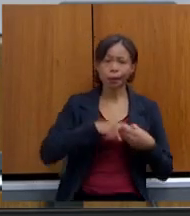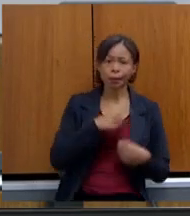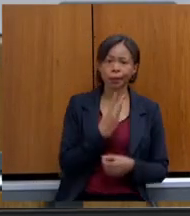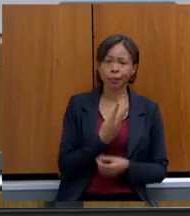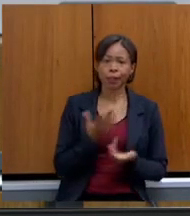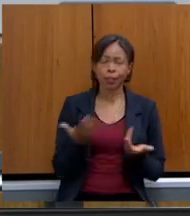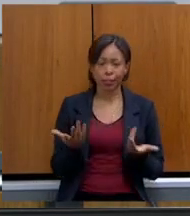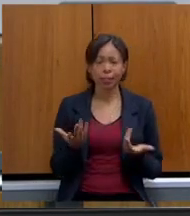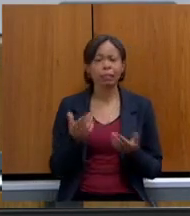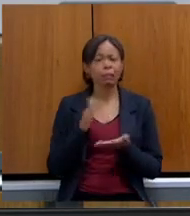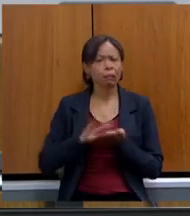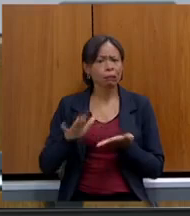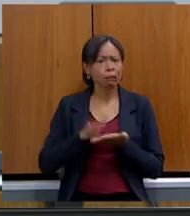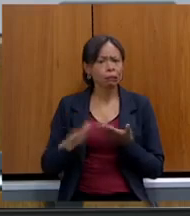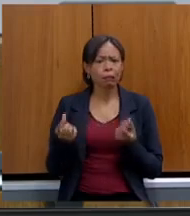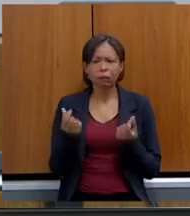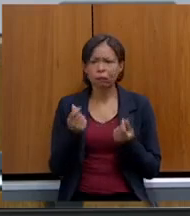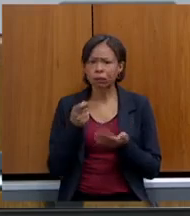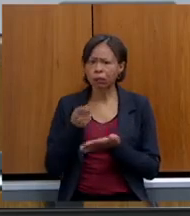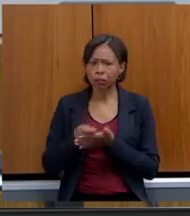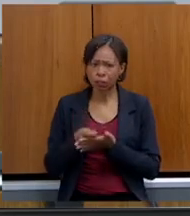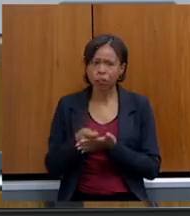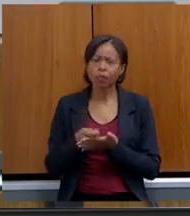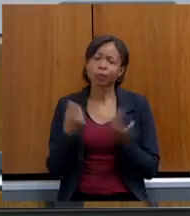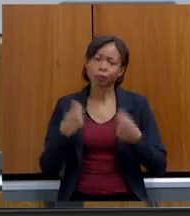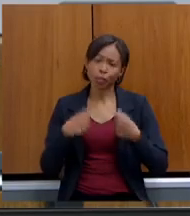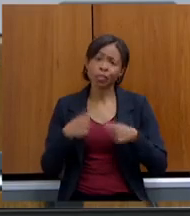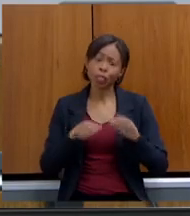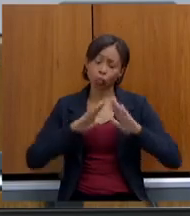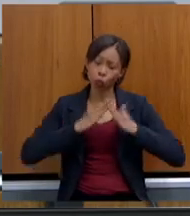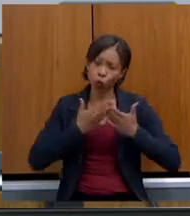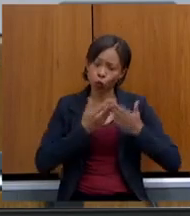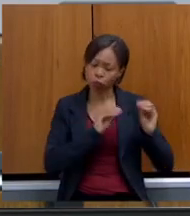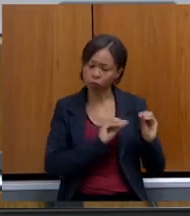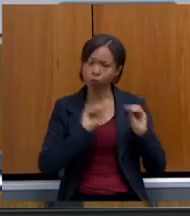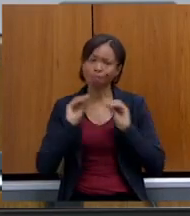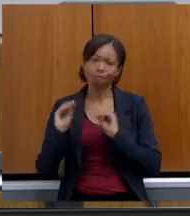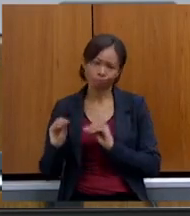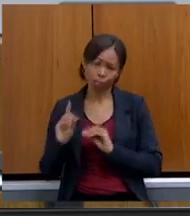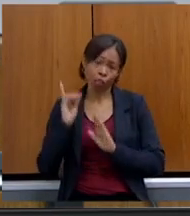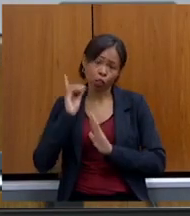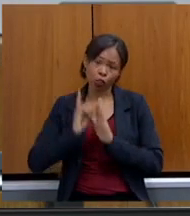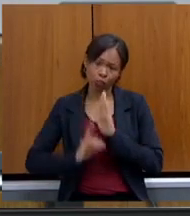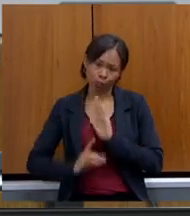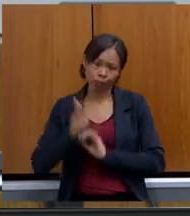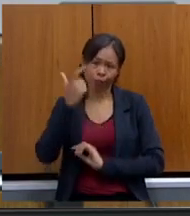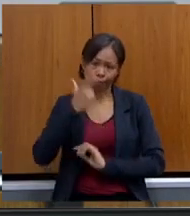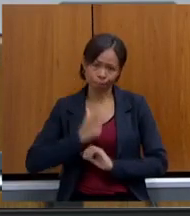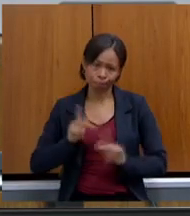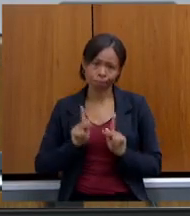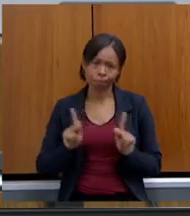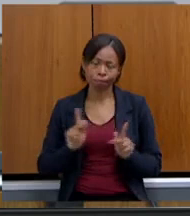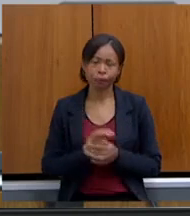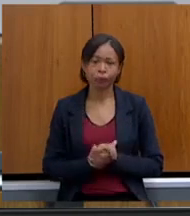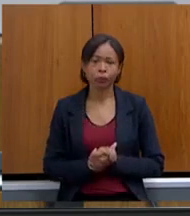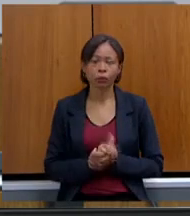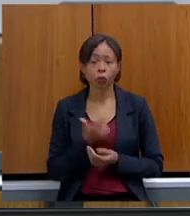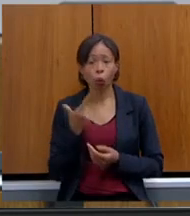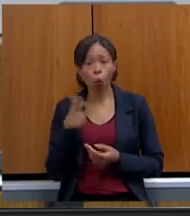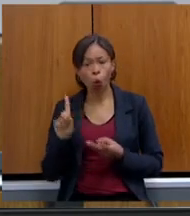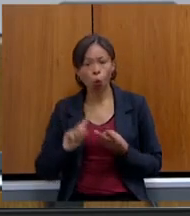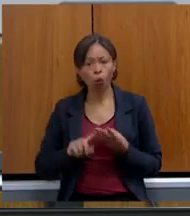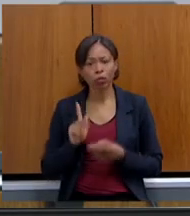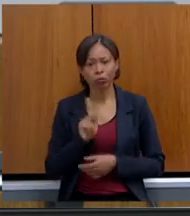um gasto é nome com as passagens preciso muito dessa remoção que é um direito do servidor tem outra professora que Edivânia sem